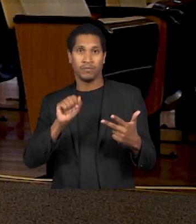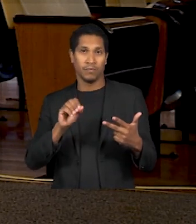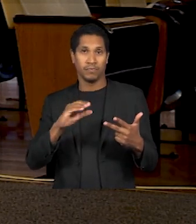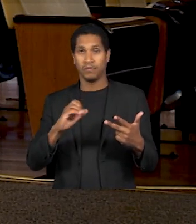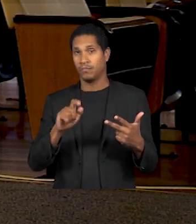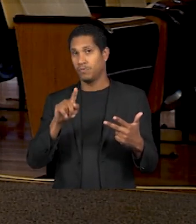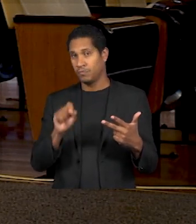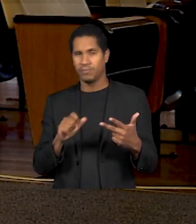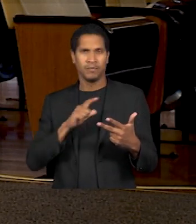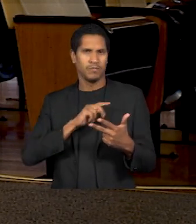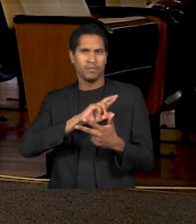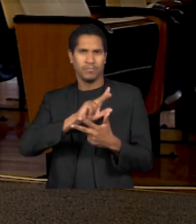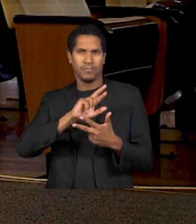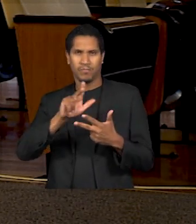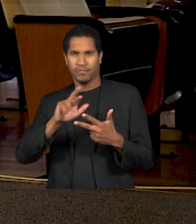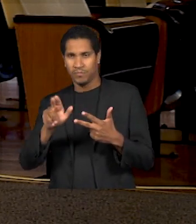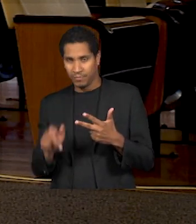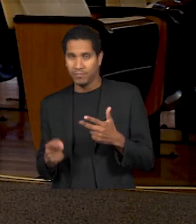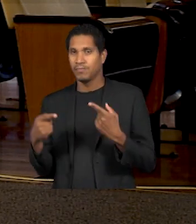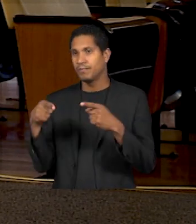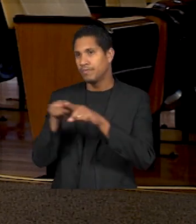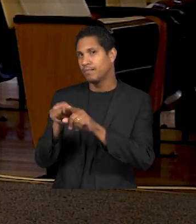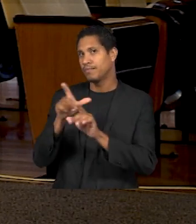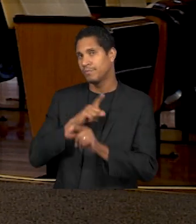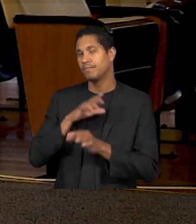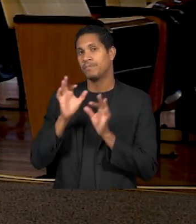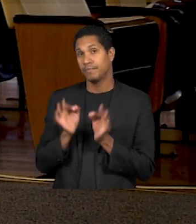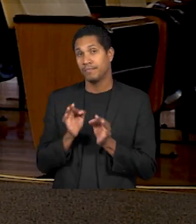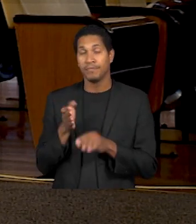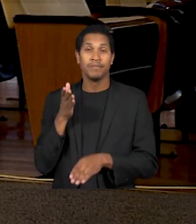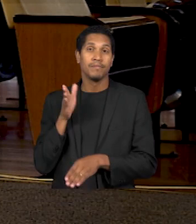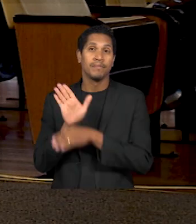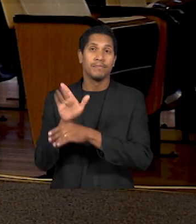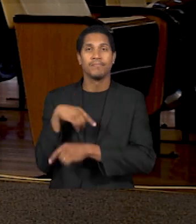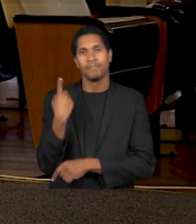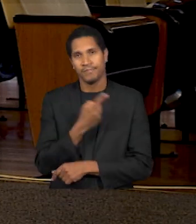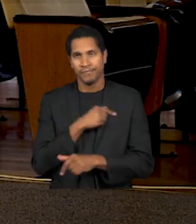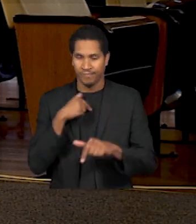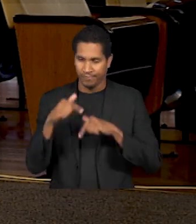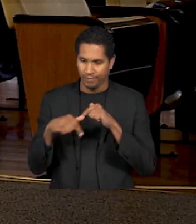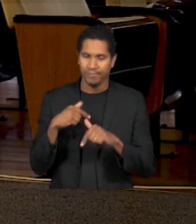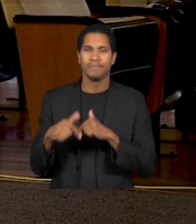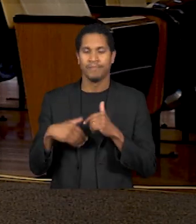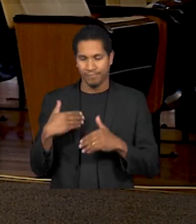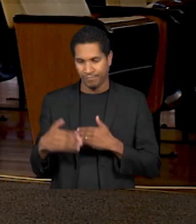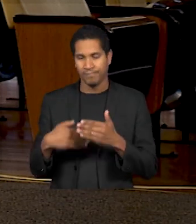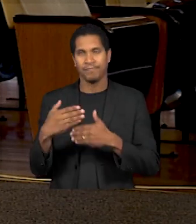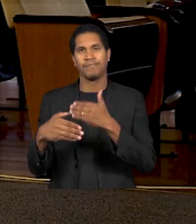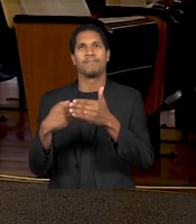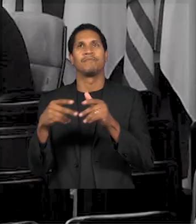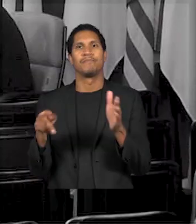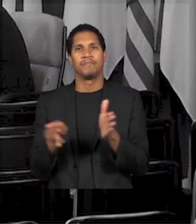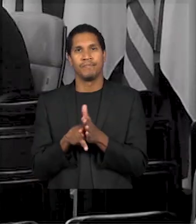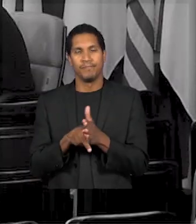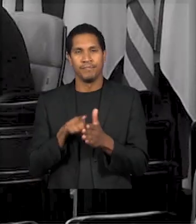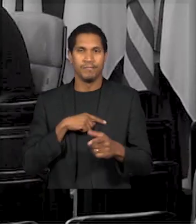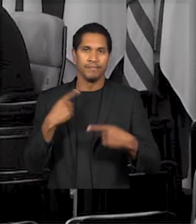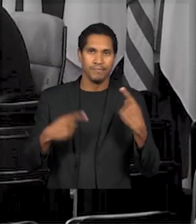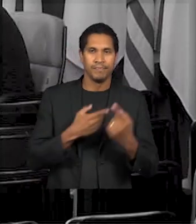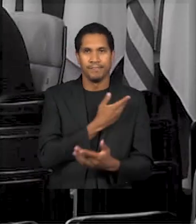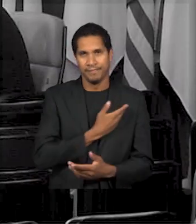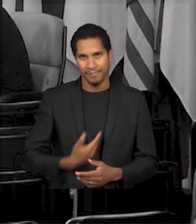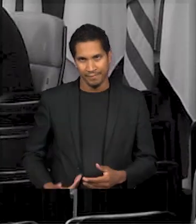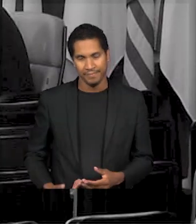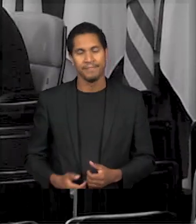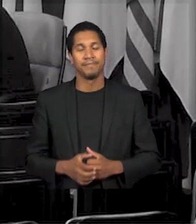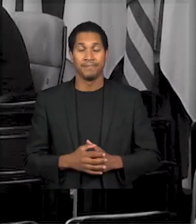Cegos. Nós temos vários parceiros que colaboram para um bom desenvolvimento das nossas políticas